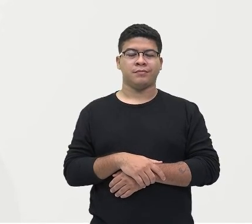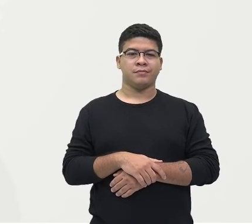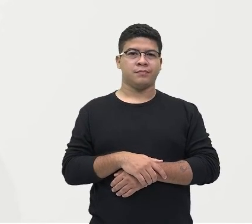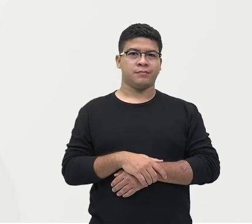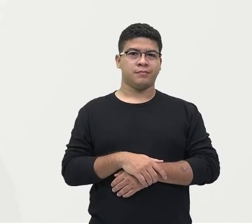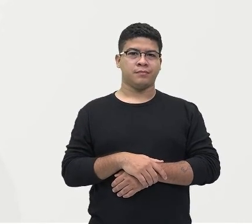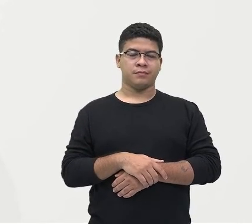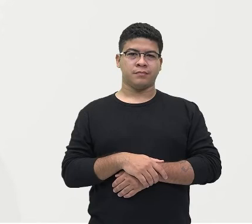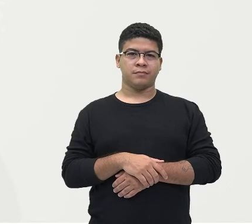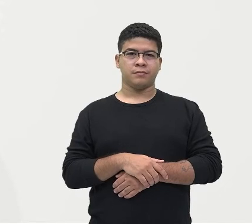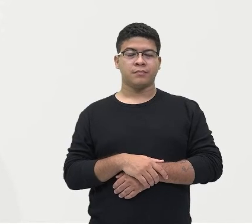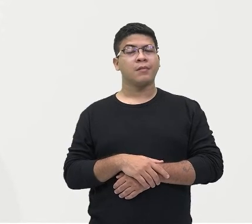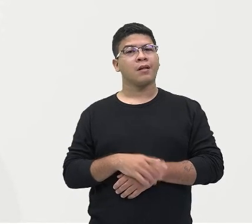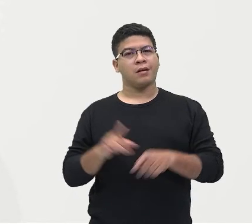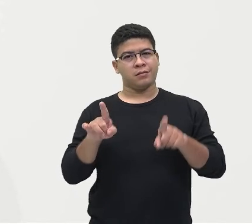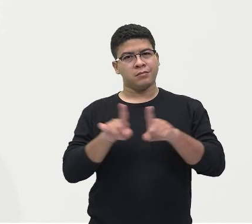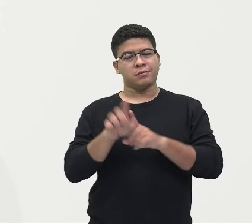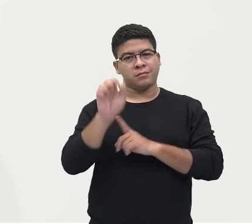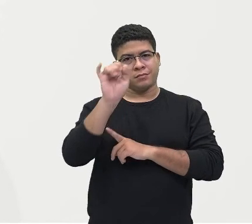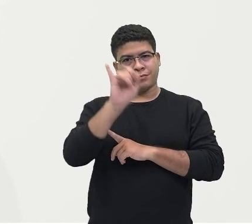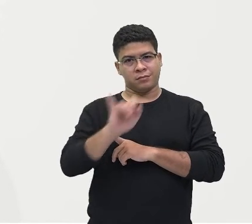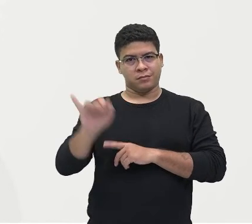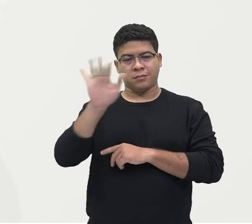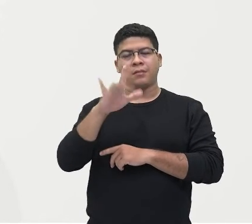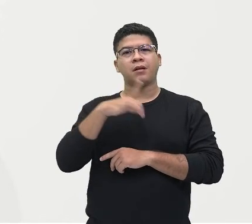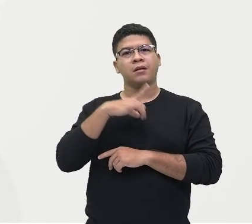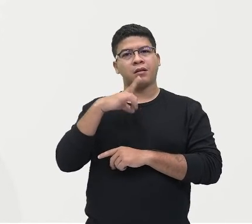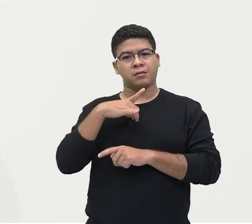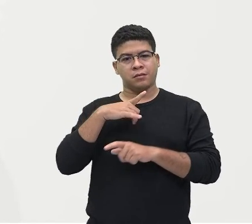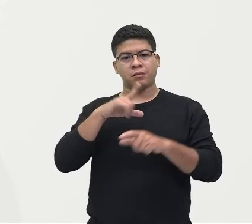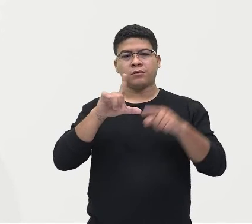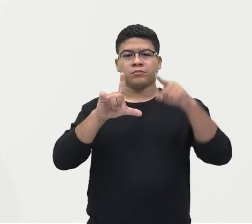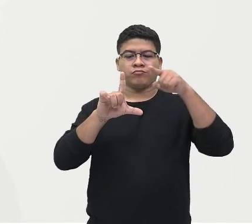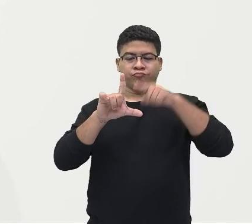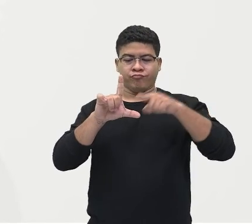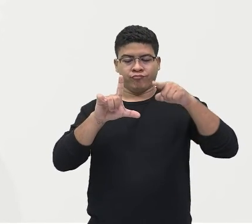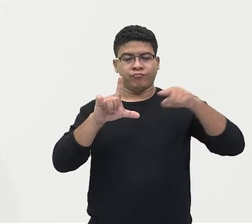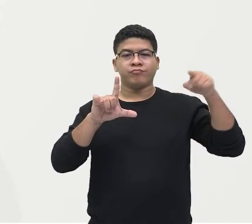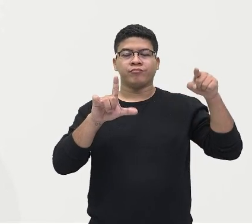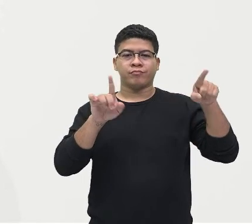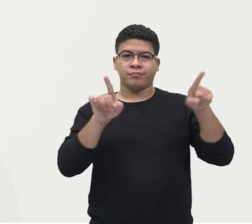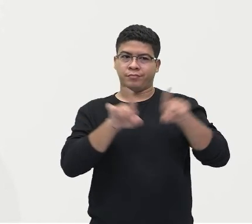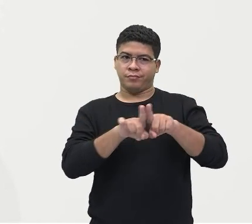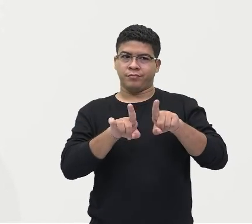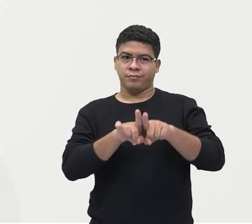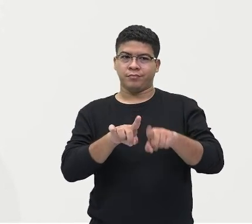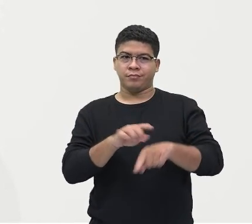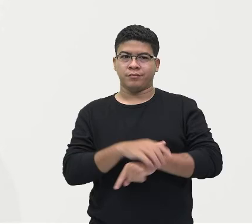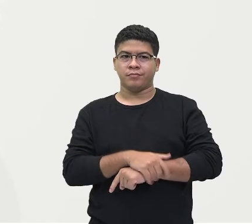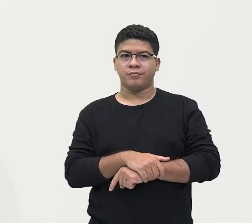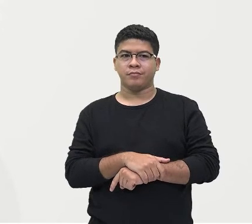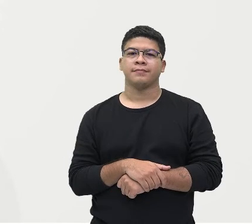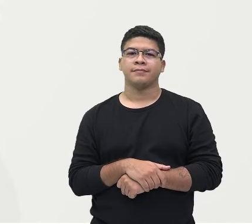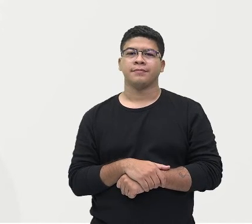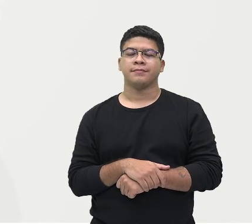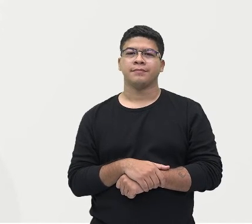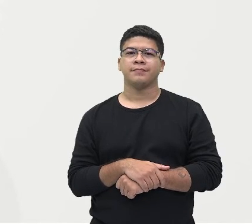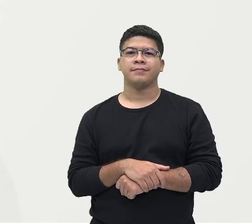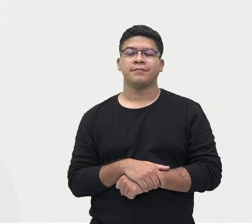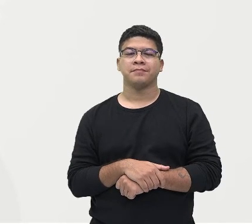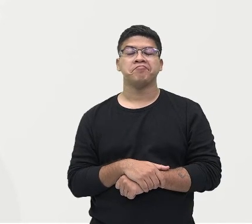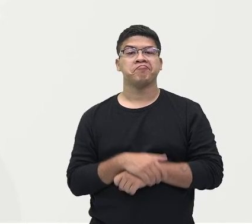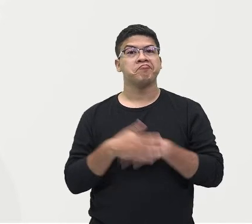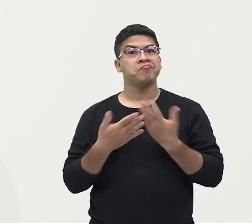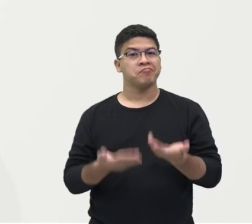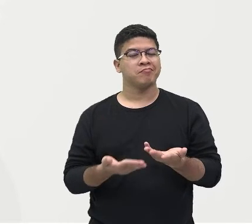Então, assim como as ilustrações, nós temos os gráficos também, certo, people? Bem, então vamos continuar. Vamos ver mais